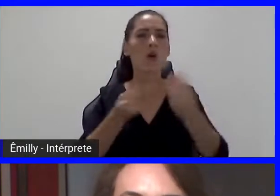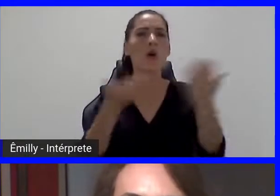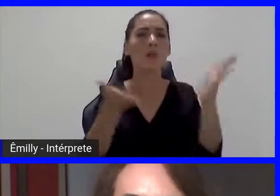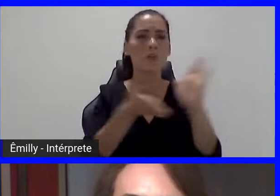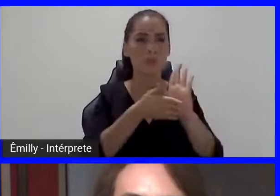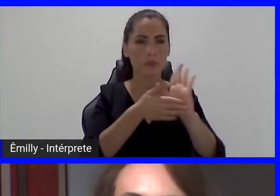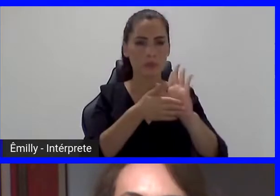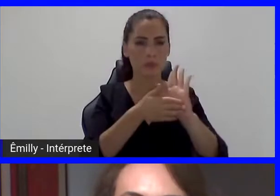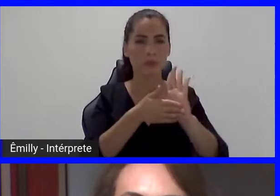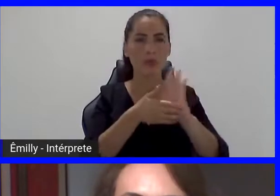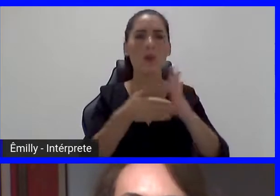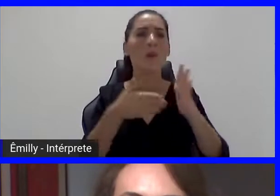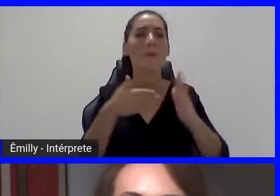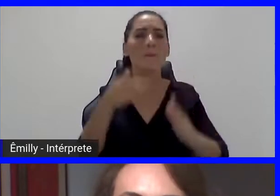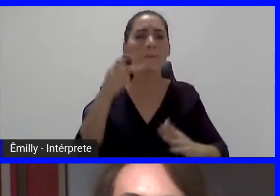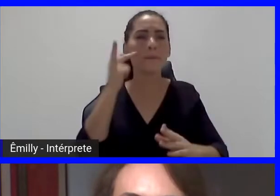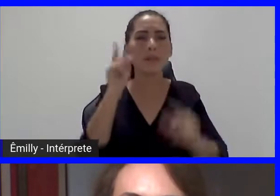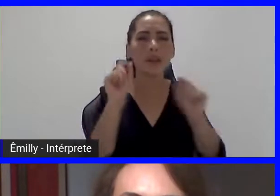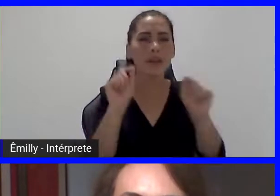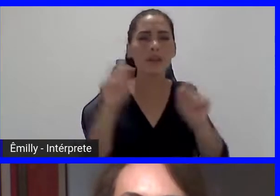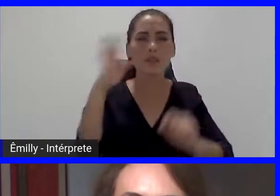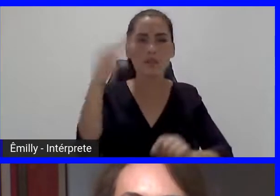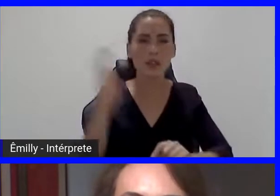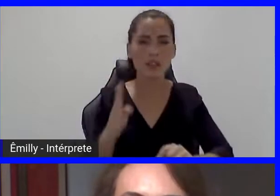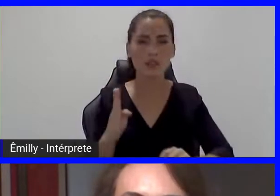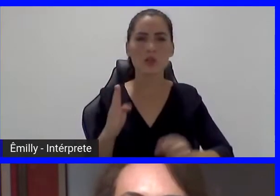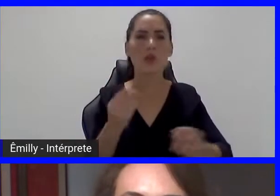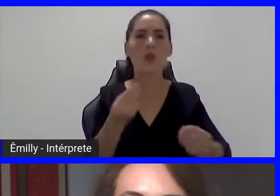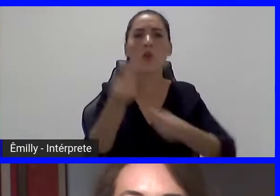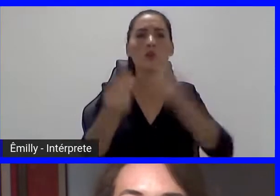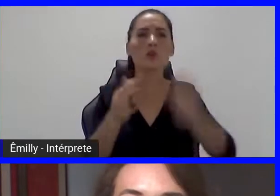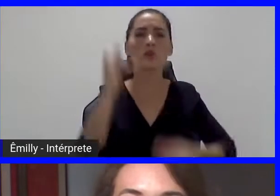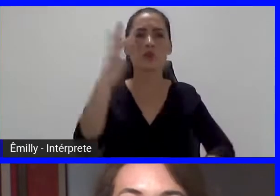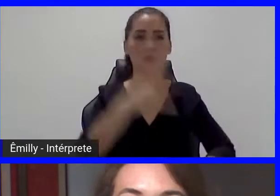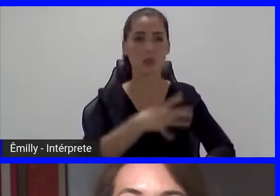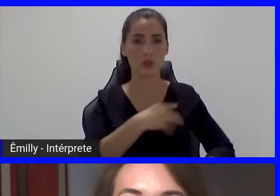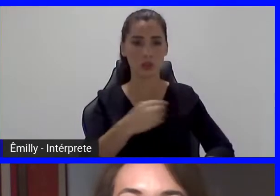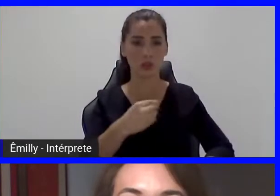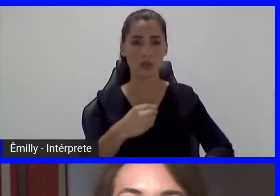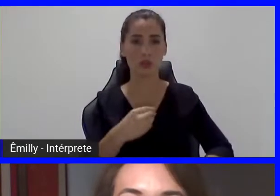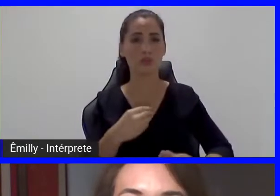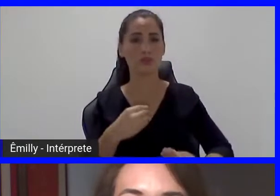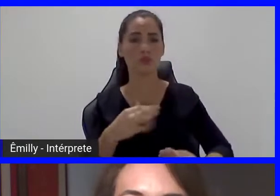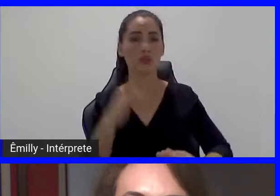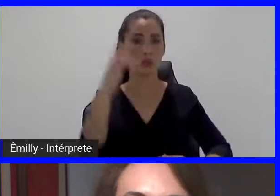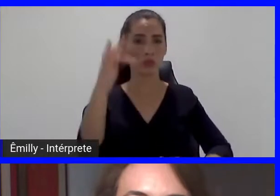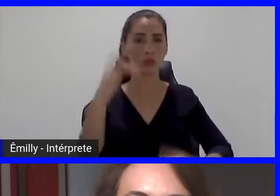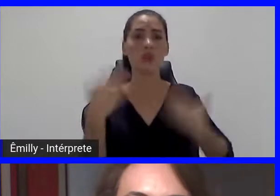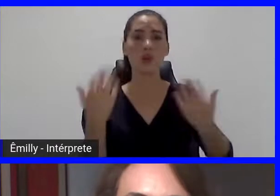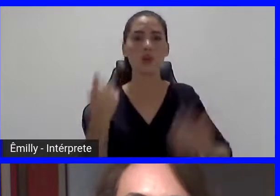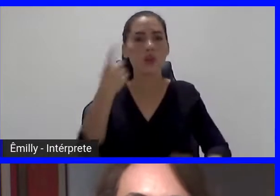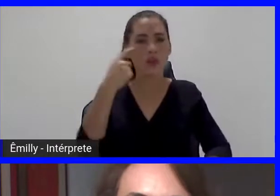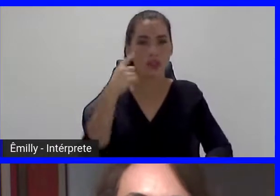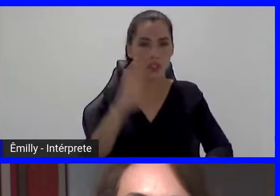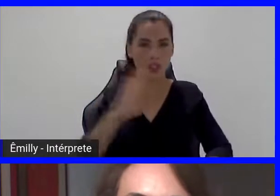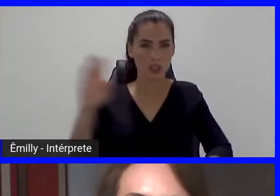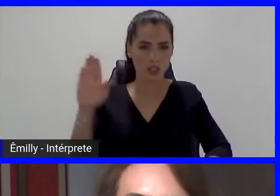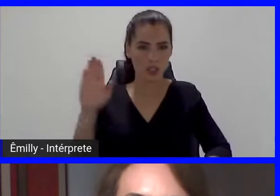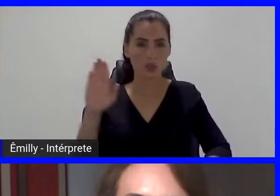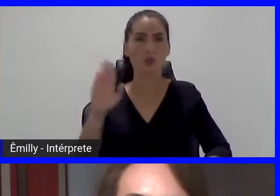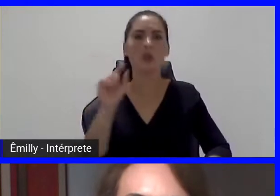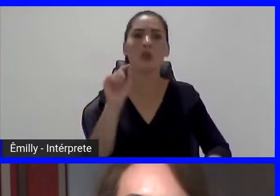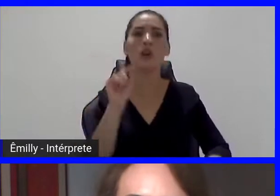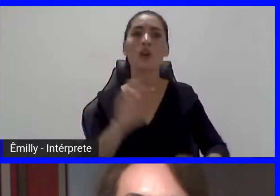quem queremos esse Brasil. Então, eu vejo a minha pré-candidatura como uma grande responsabilidade para que nós possamos,